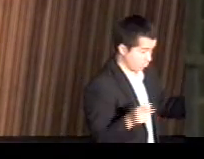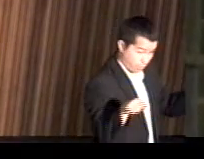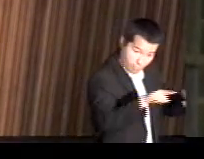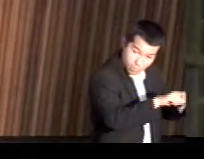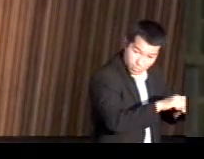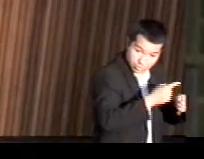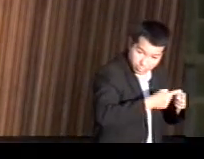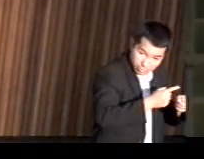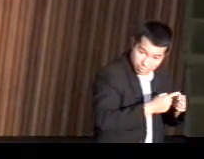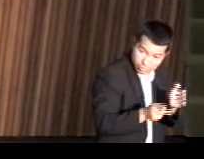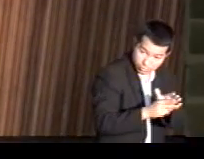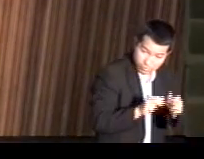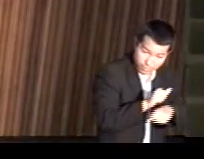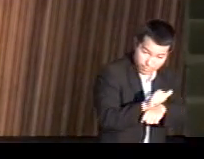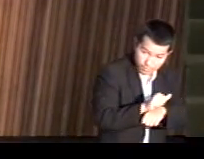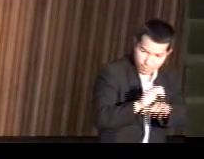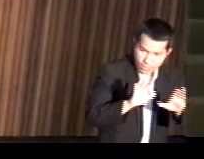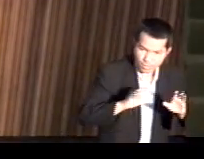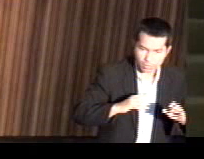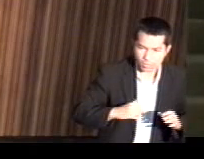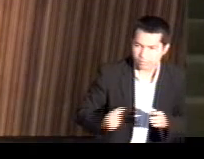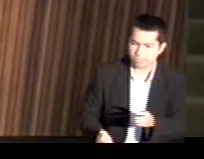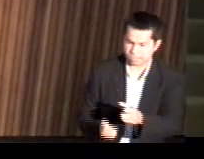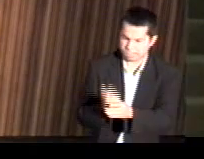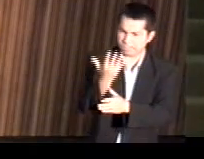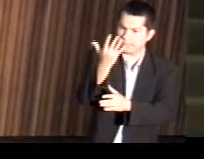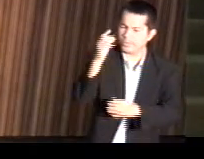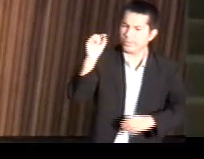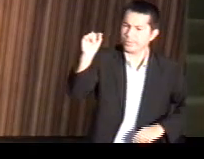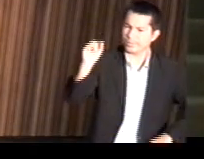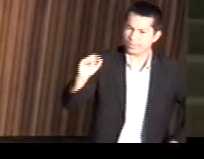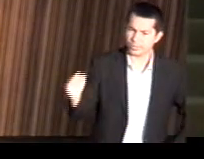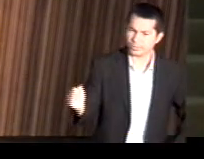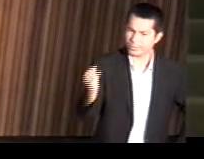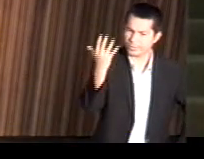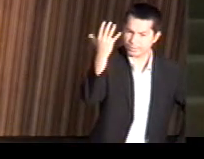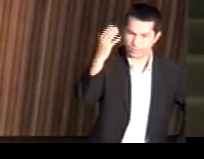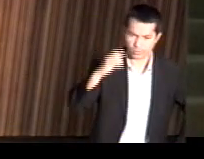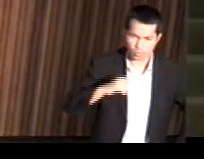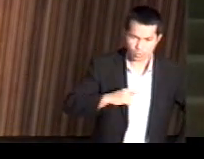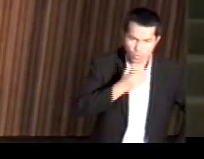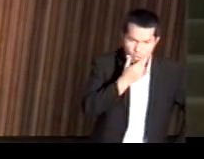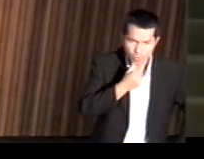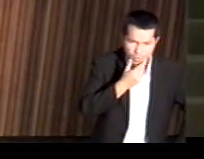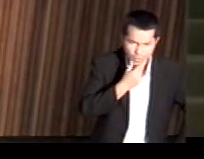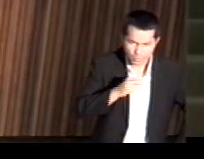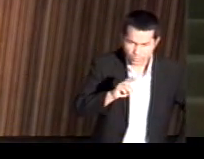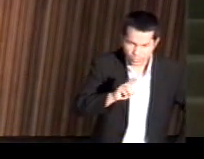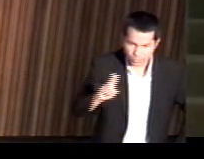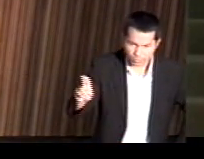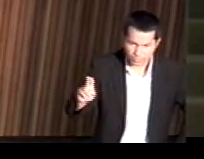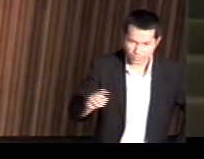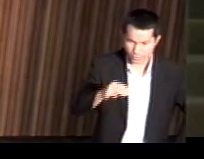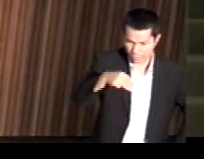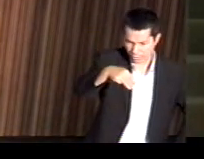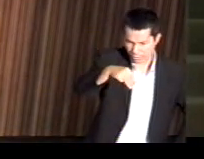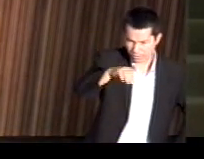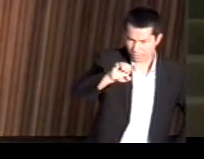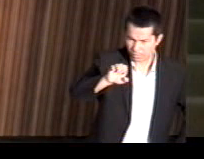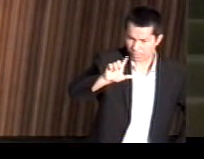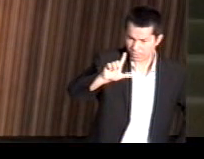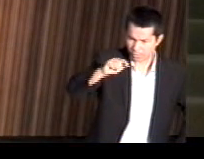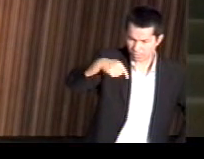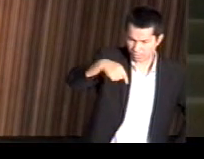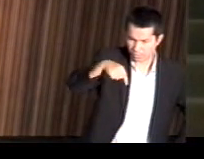Salém, tá? Que é uma das formas da palavra Shalom, que quer dizer paz, rei da paz, rei da cidade